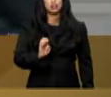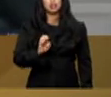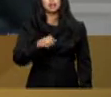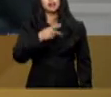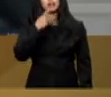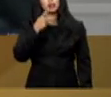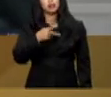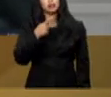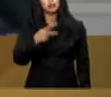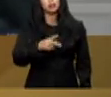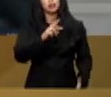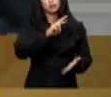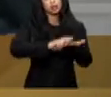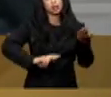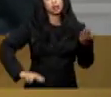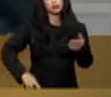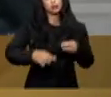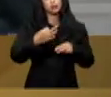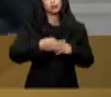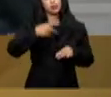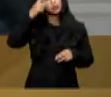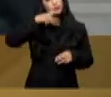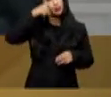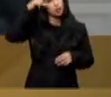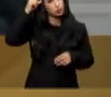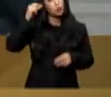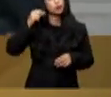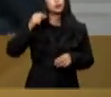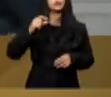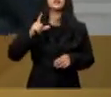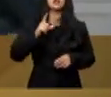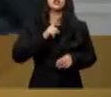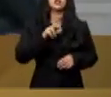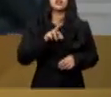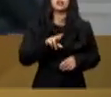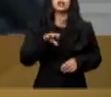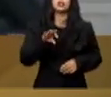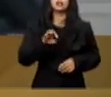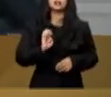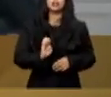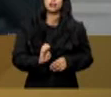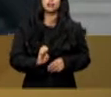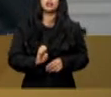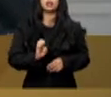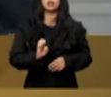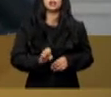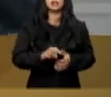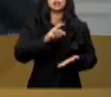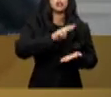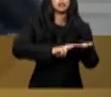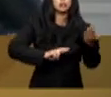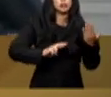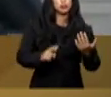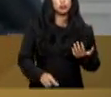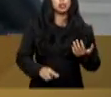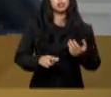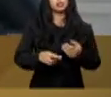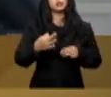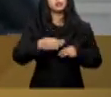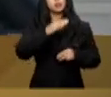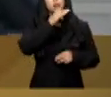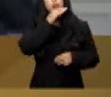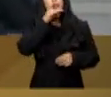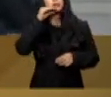580-903, relatoria do eminente ministro Roberto Barroso, RE 145-955, de relatoria do eminente ministro